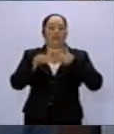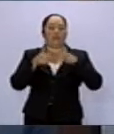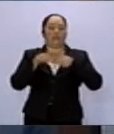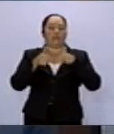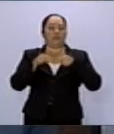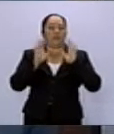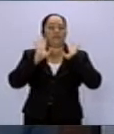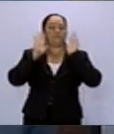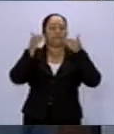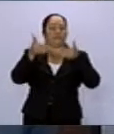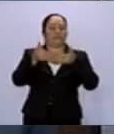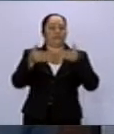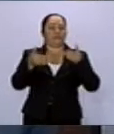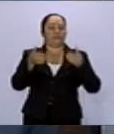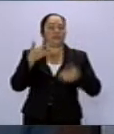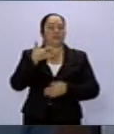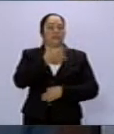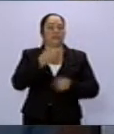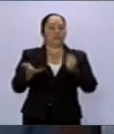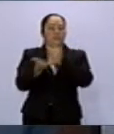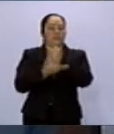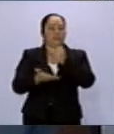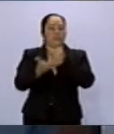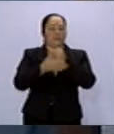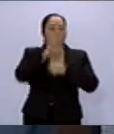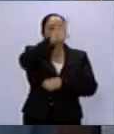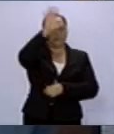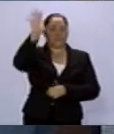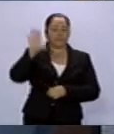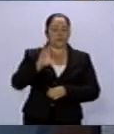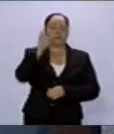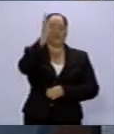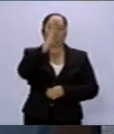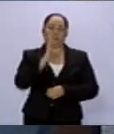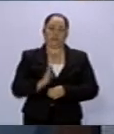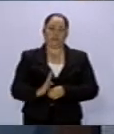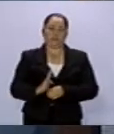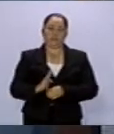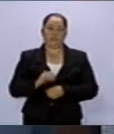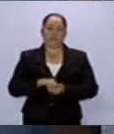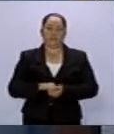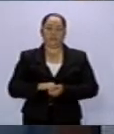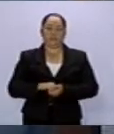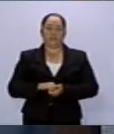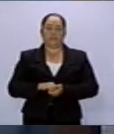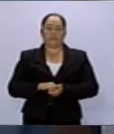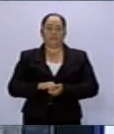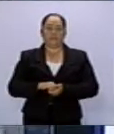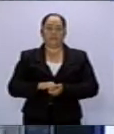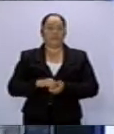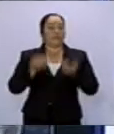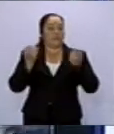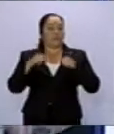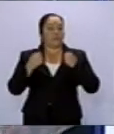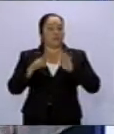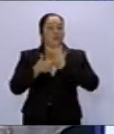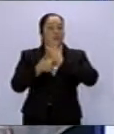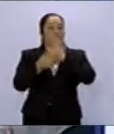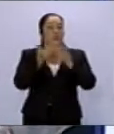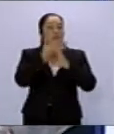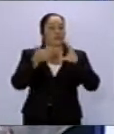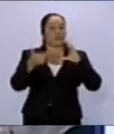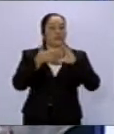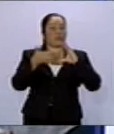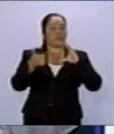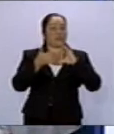básica em determinadas faixas do território nacional e aí é preciso que se coloque que esse aplanagem essa característica ela